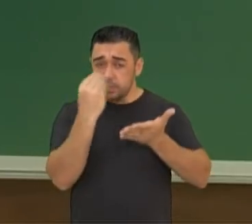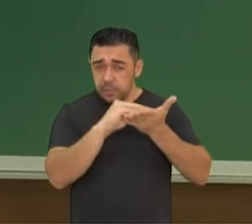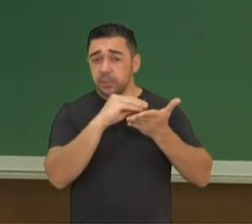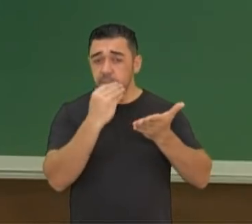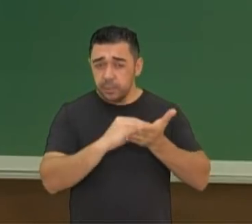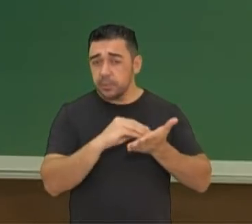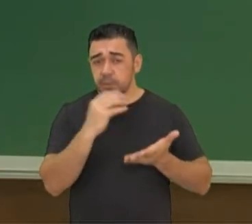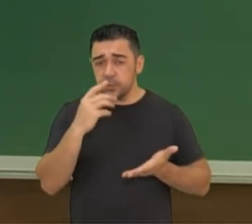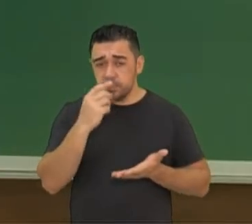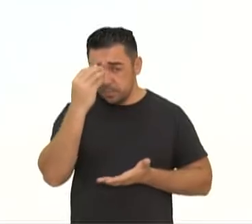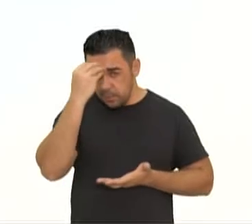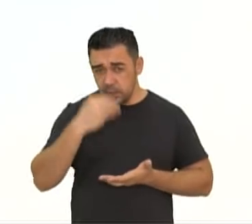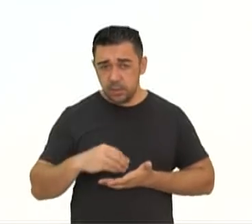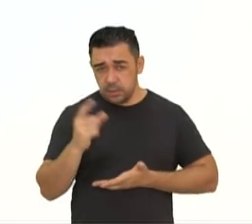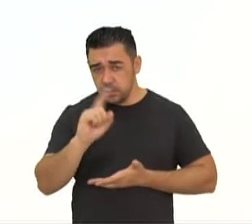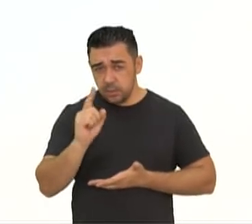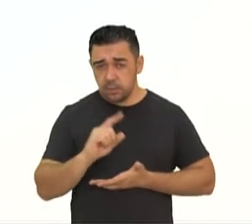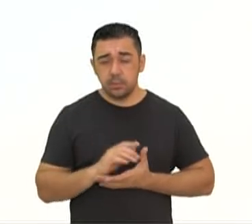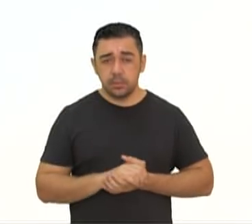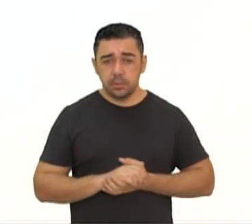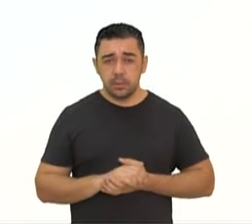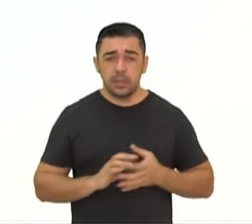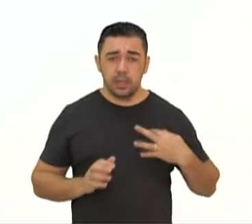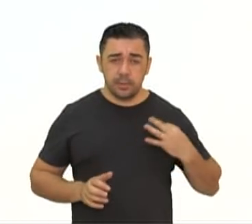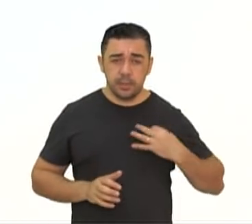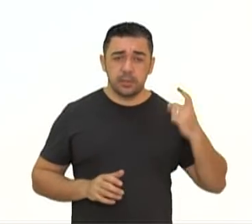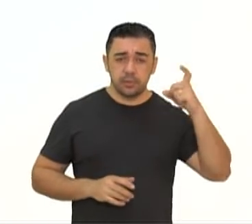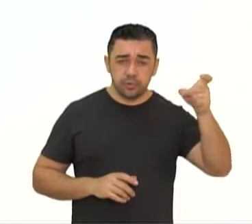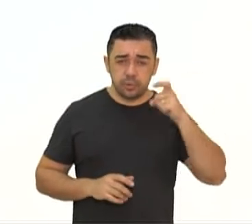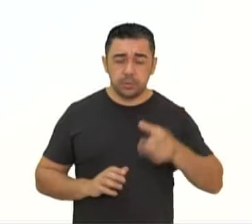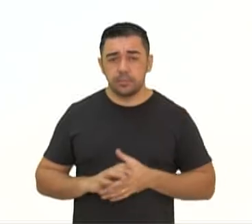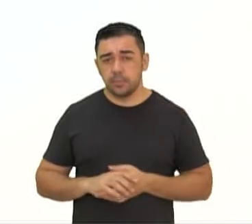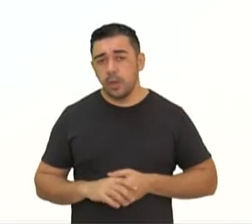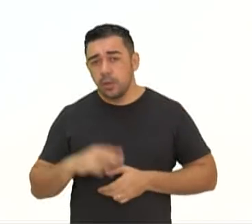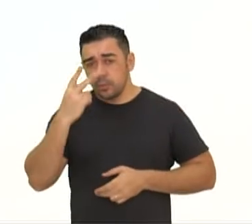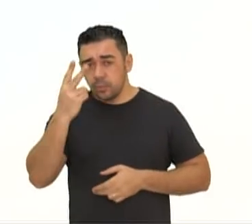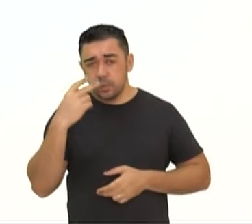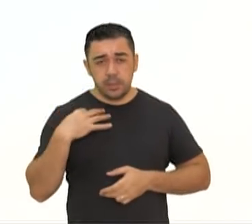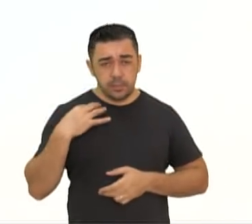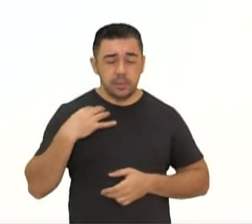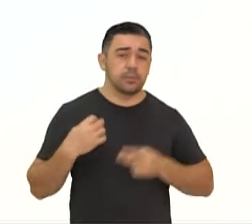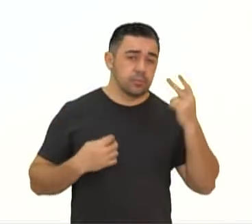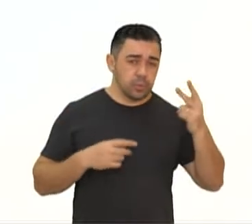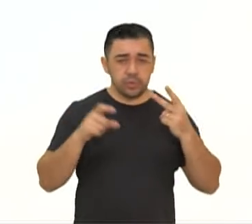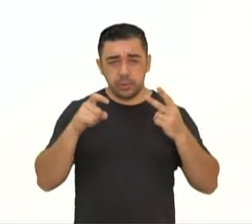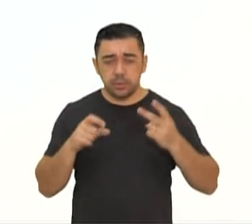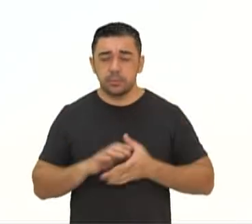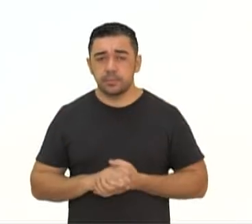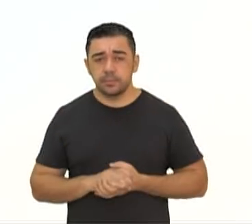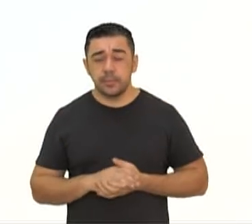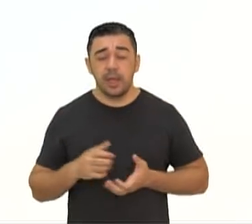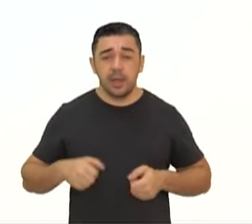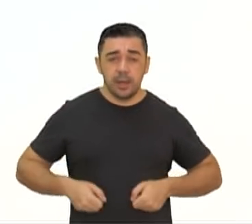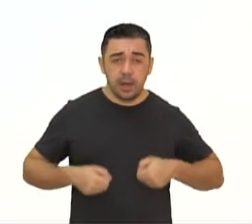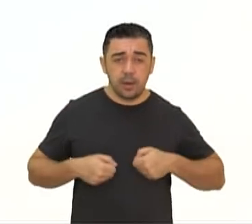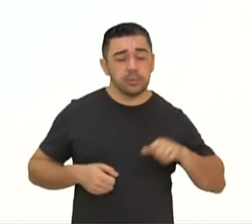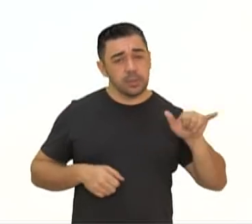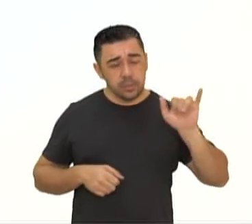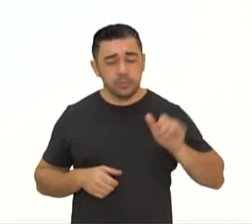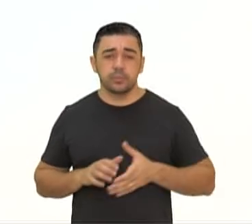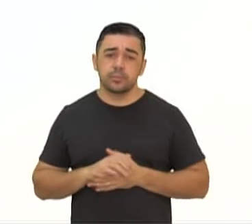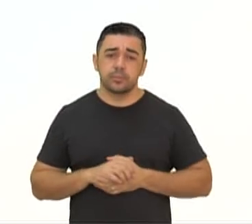preguiça de escrever. Faz assim, ó, camiseta custa X. Duas camisetas vai ser o quê? 2X. A calça vai ser o quê?